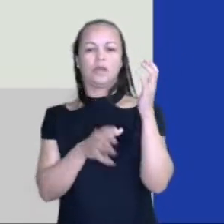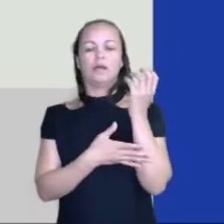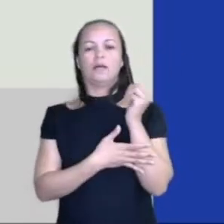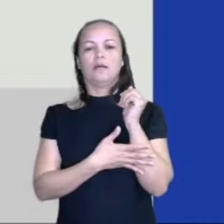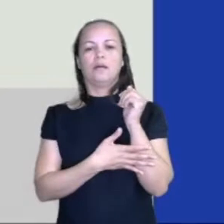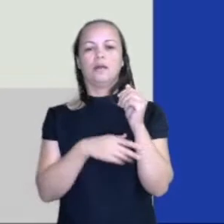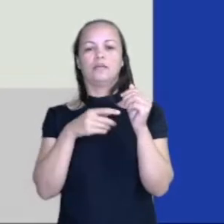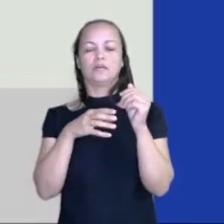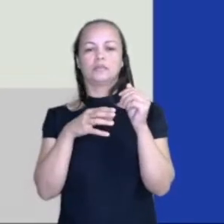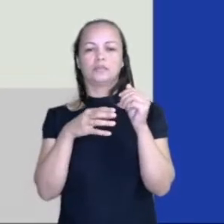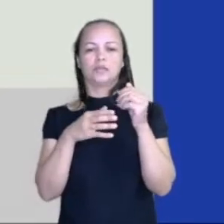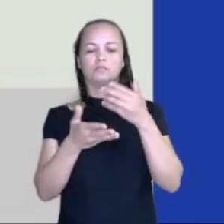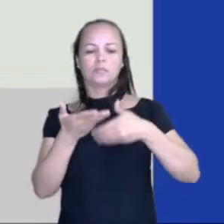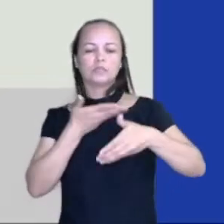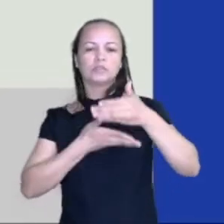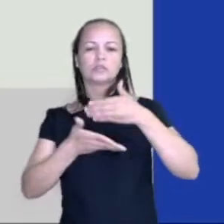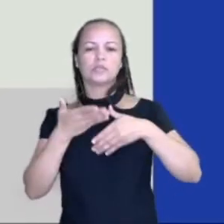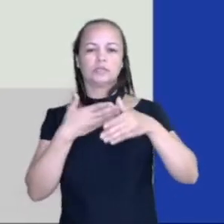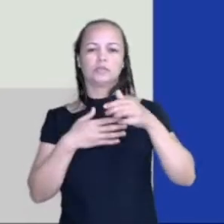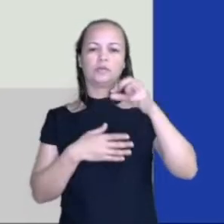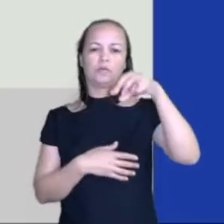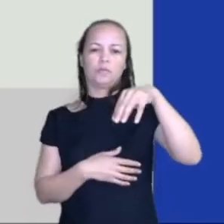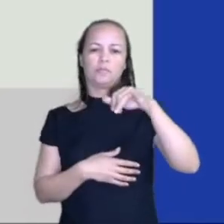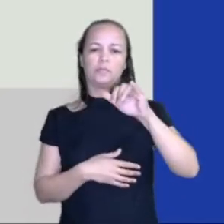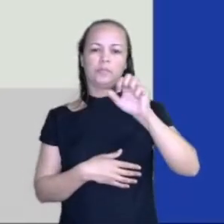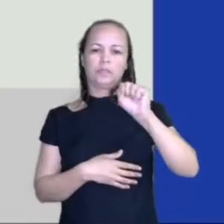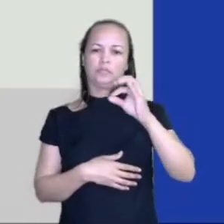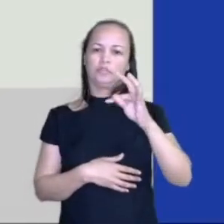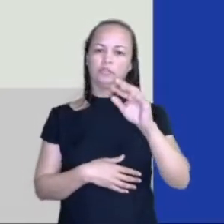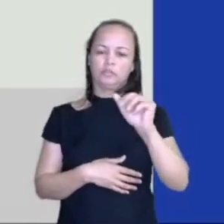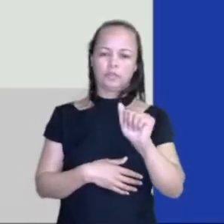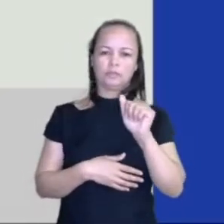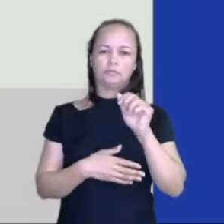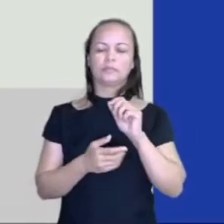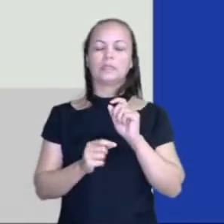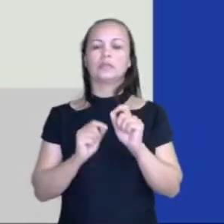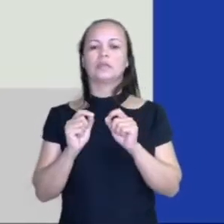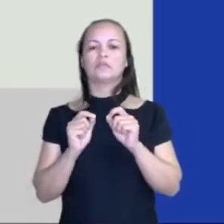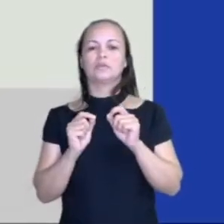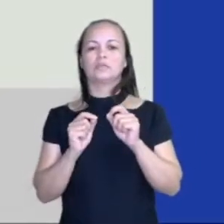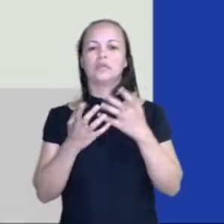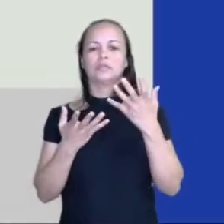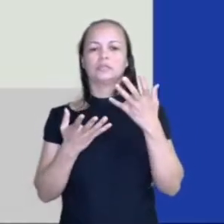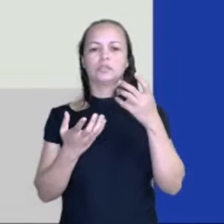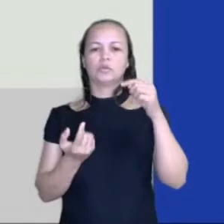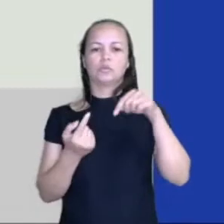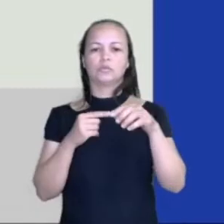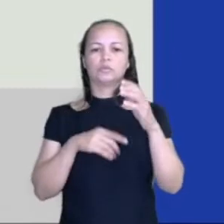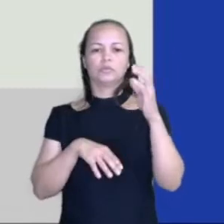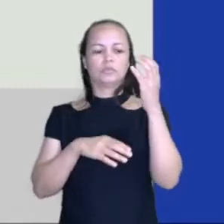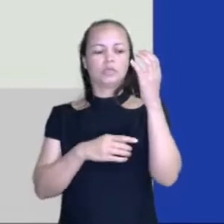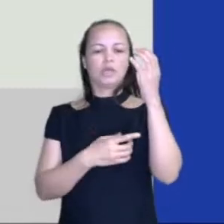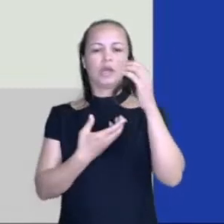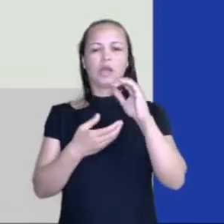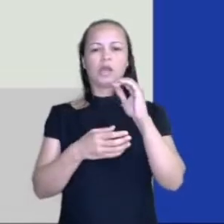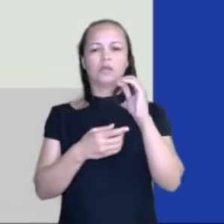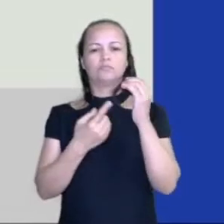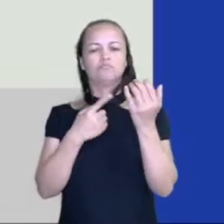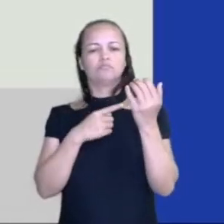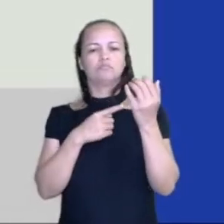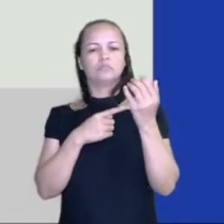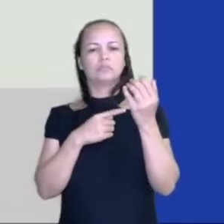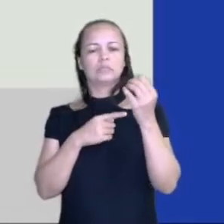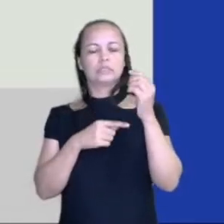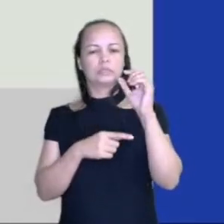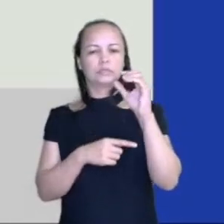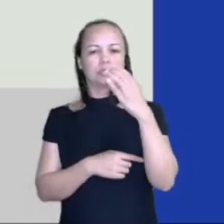em Associação mista o que você tem acesso a um visto até circuito em série circuito em paralelo na frente o que é um